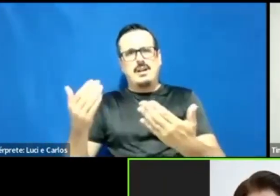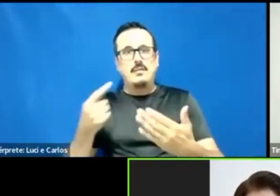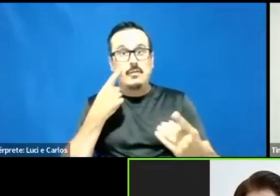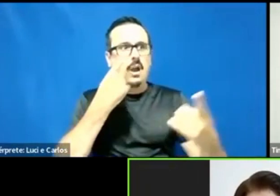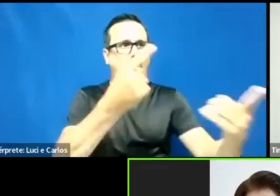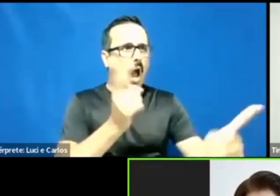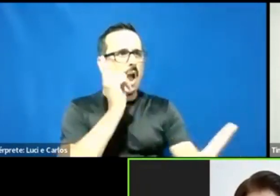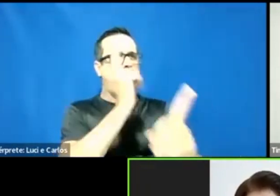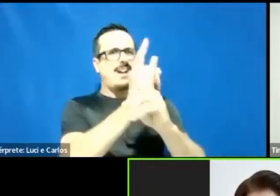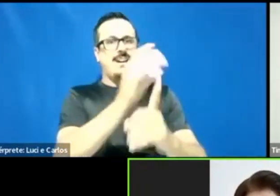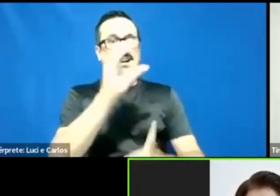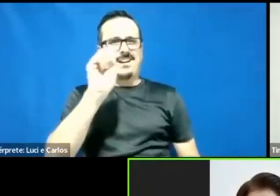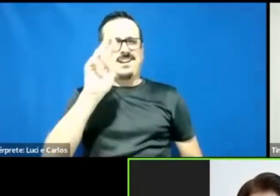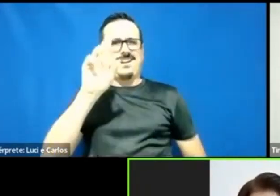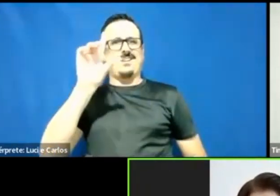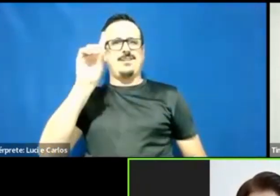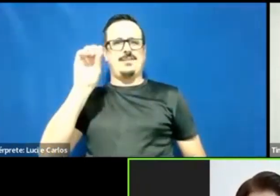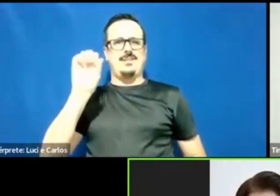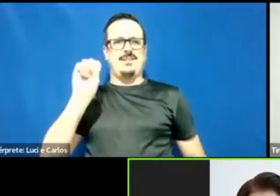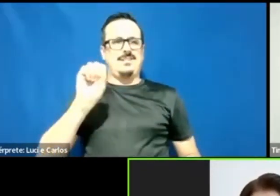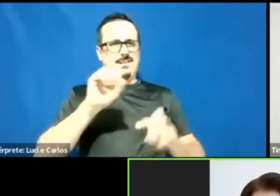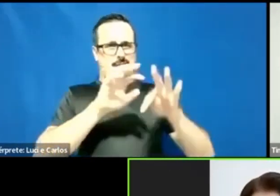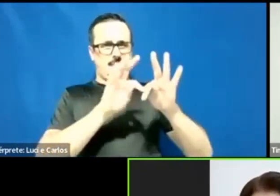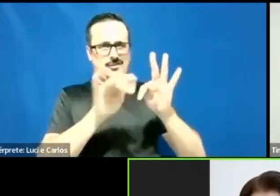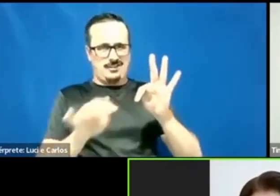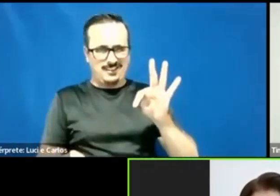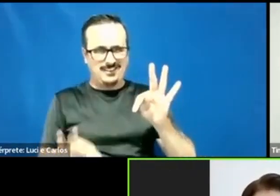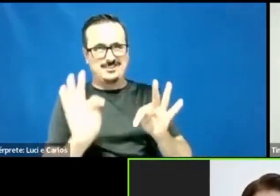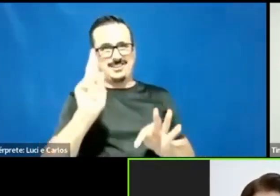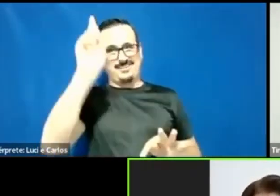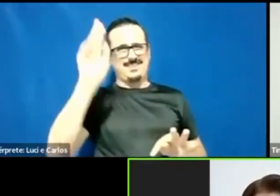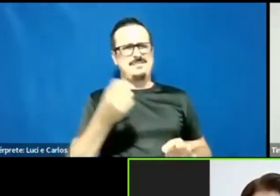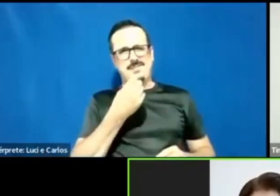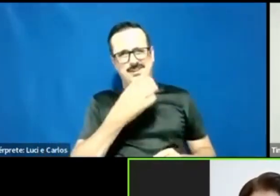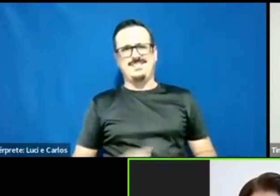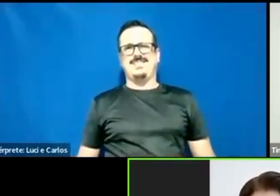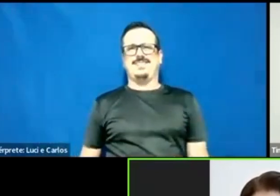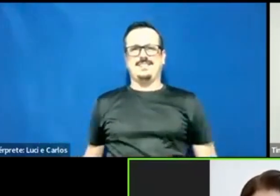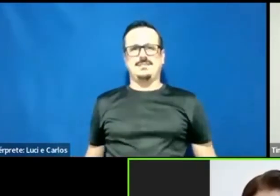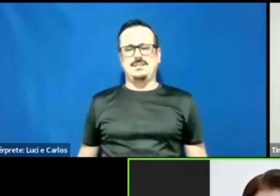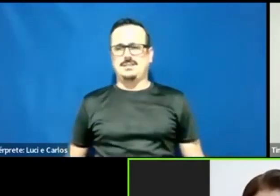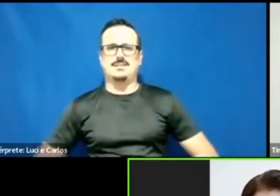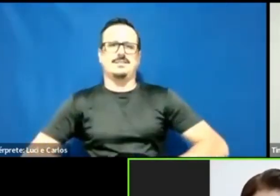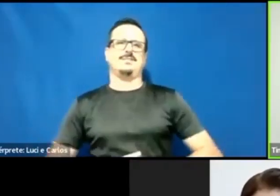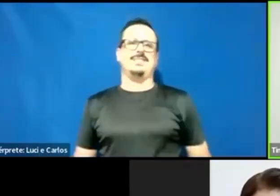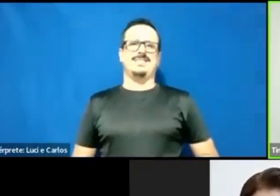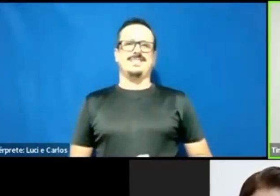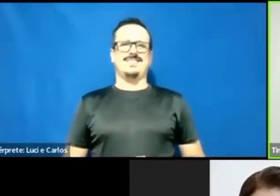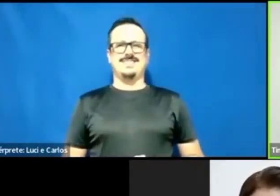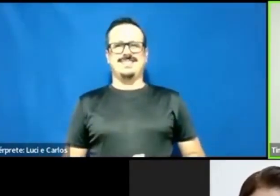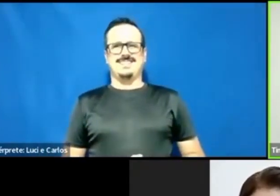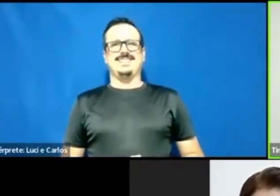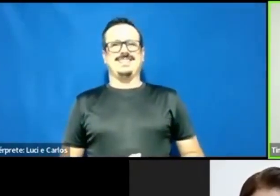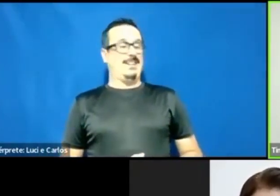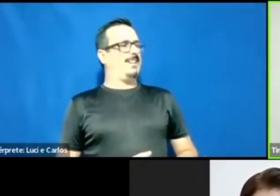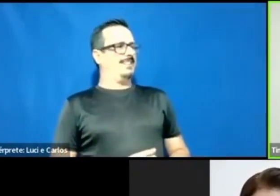maravilhoso, é fantástico. Então, parabéns por Rejane, tanta atividade. mudou a sua vida e